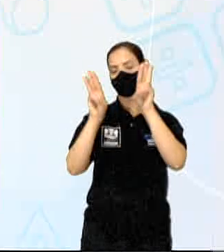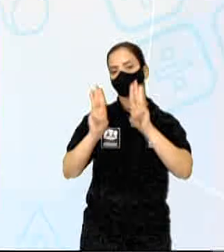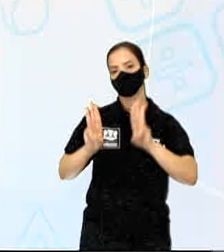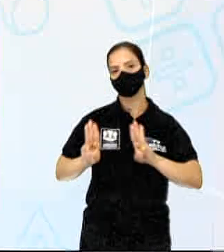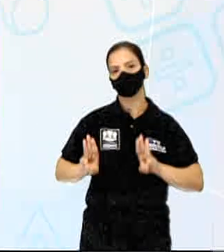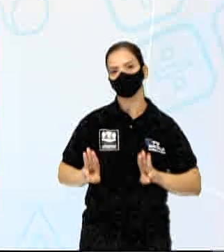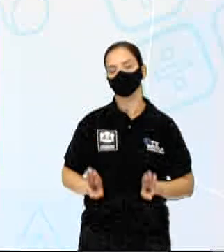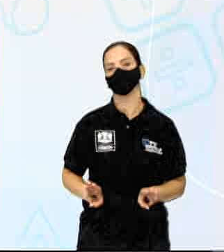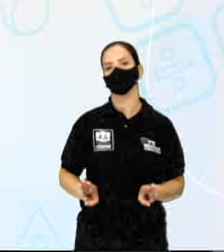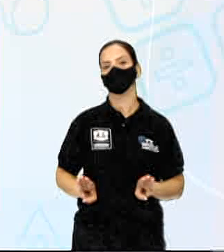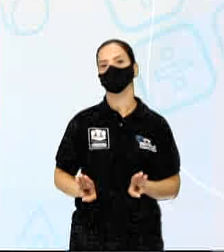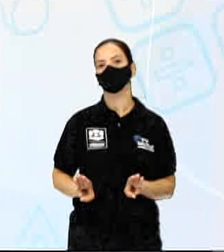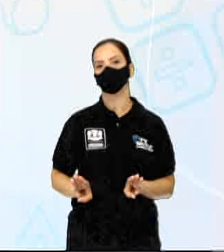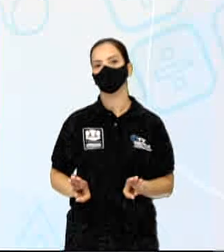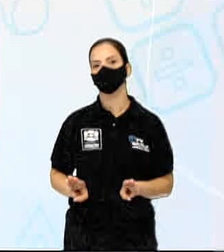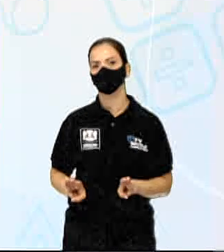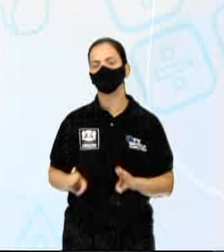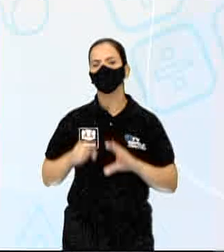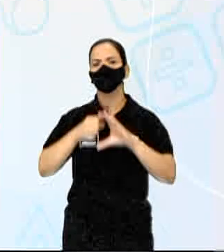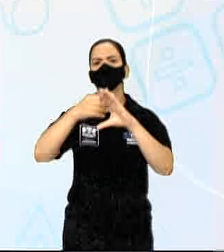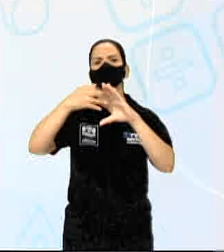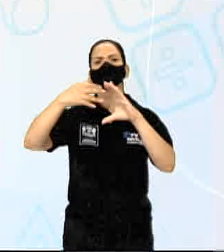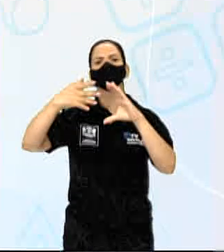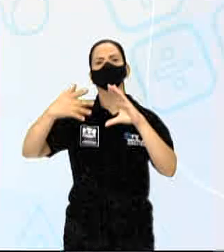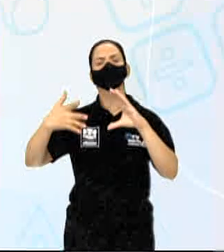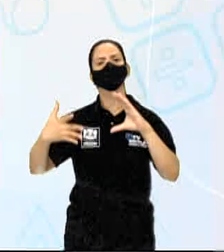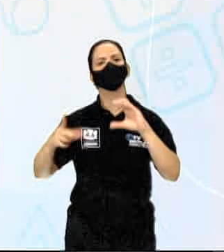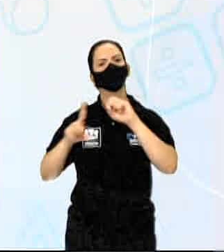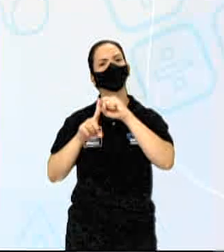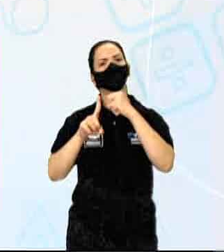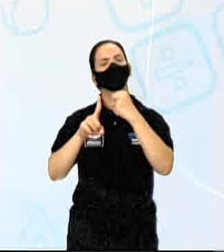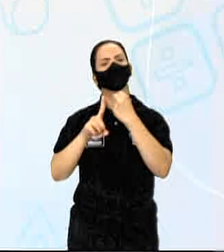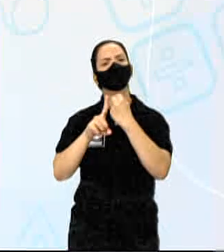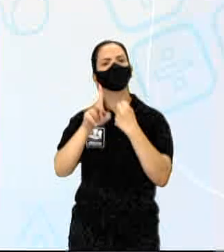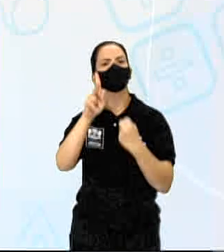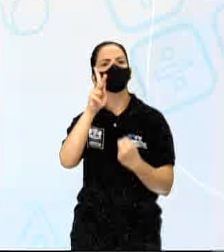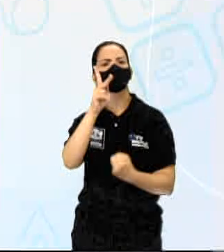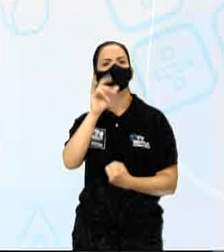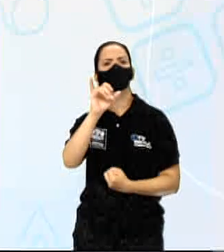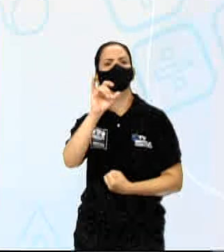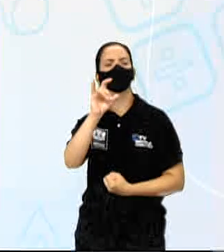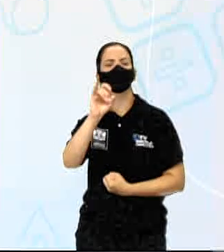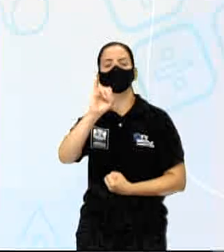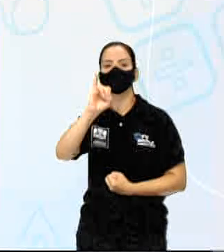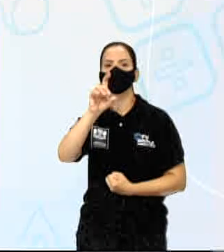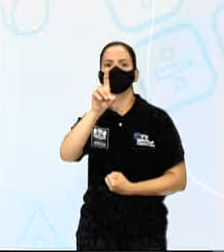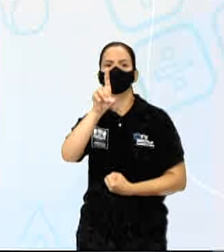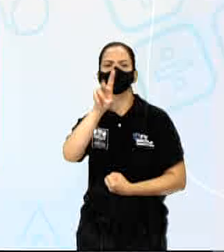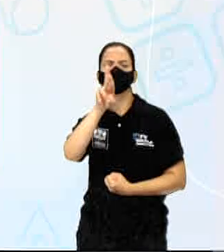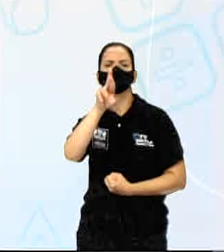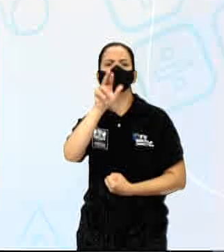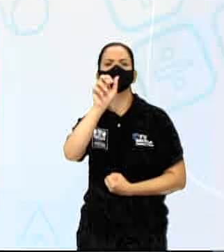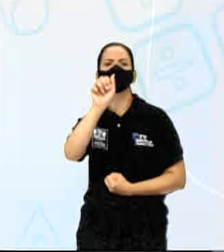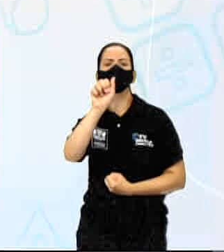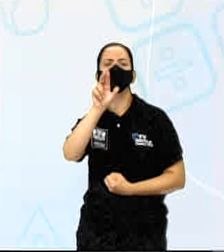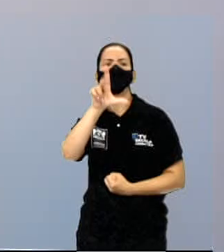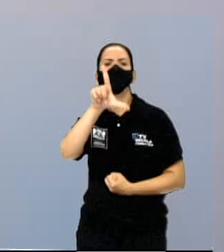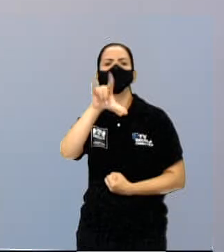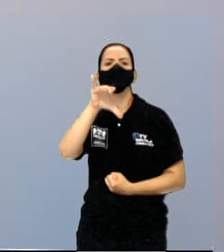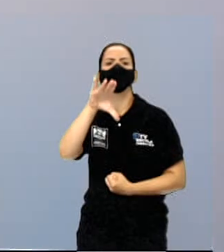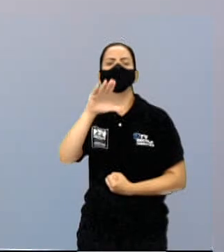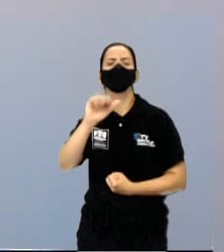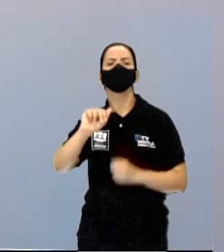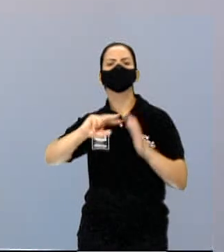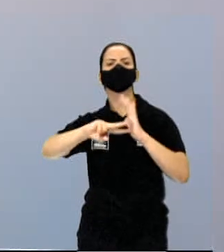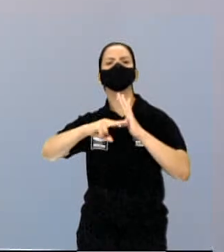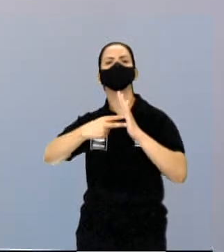Mesopotâmia era a questão deles serem caracterizados ali por serem uma sociedade hidráulica. E o que é que quer dizer isso,